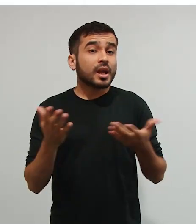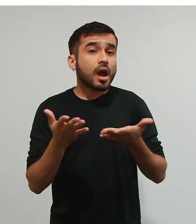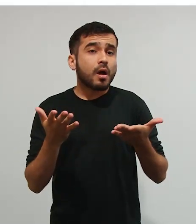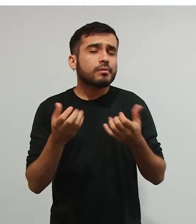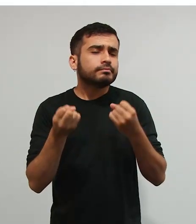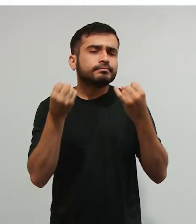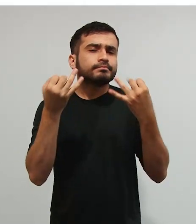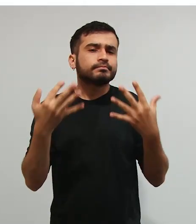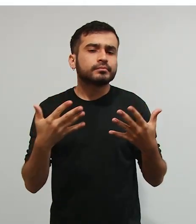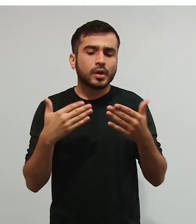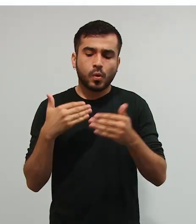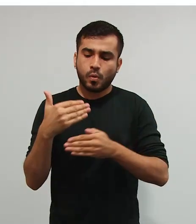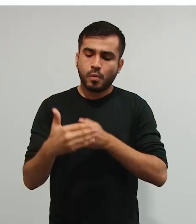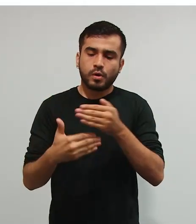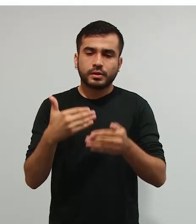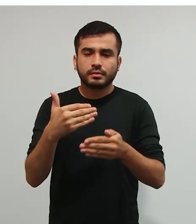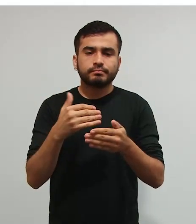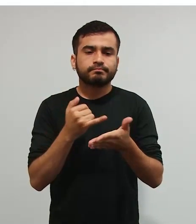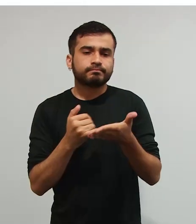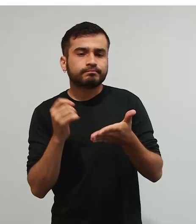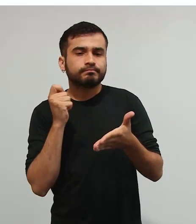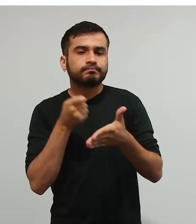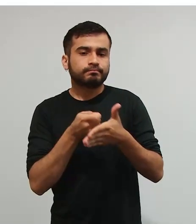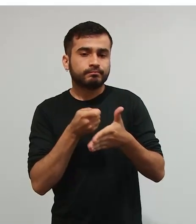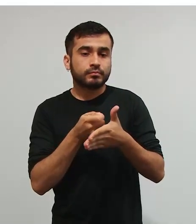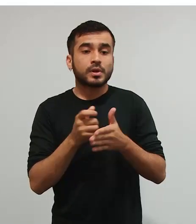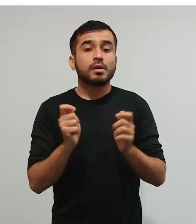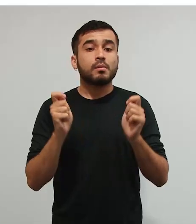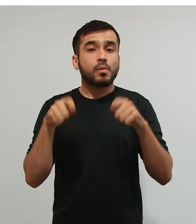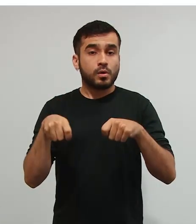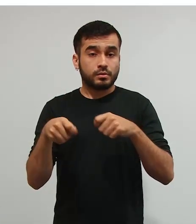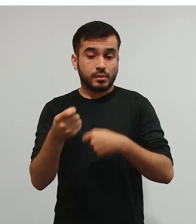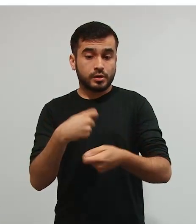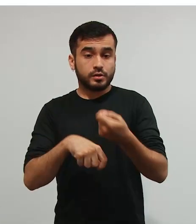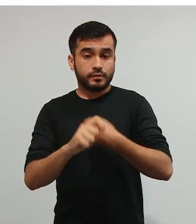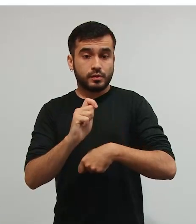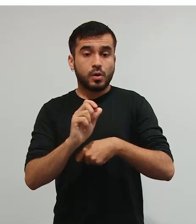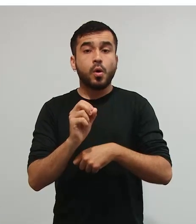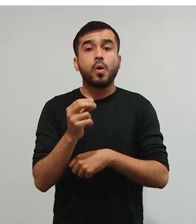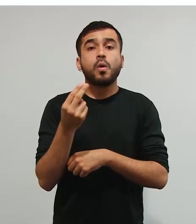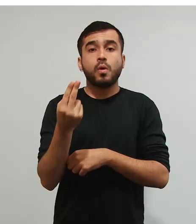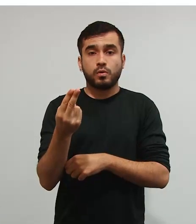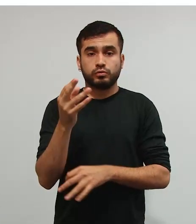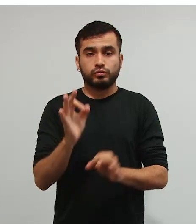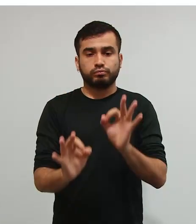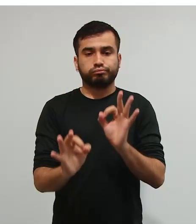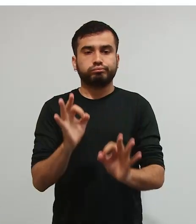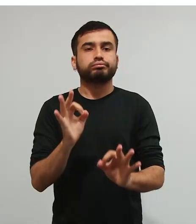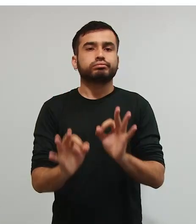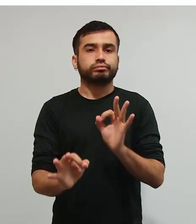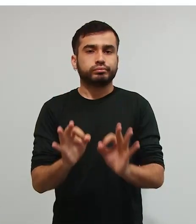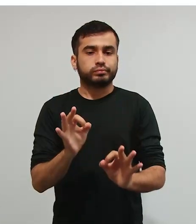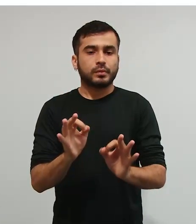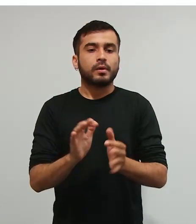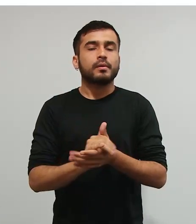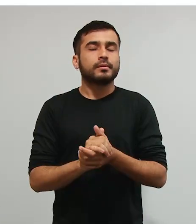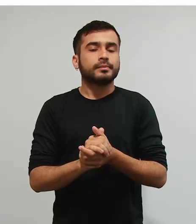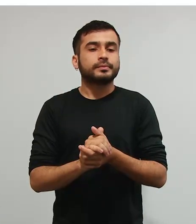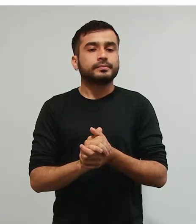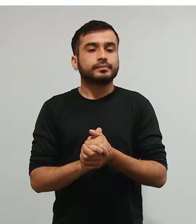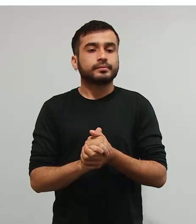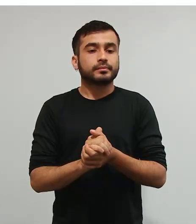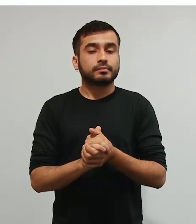Vamos falar do processo tributário, que pode ser ou um processo administrativo ou um processo judicial,